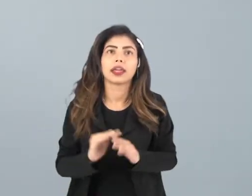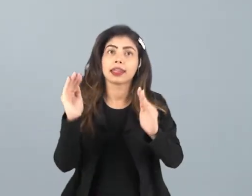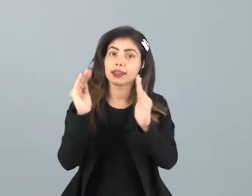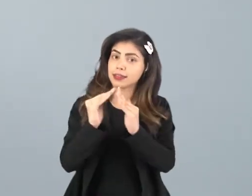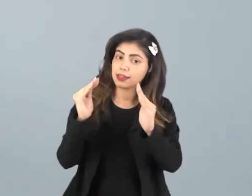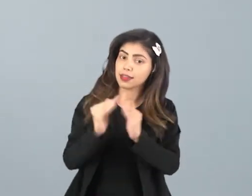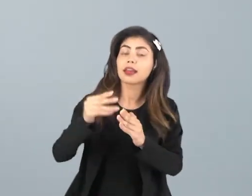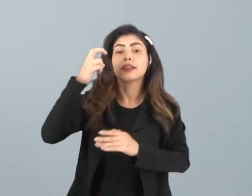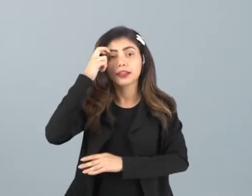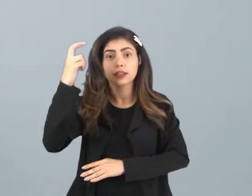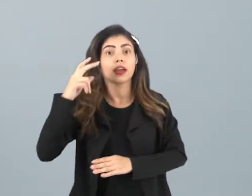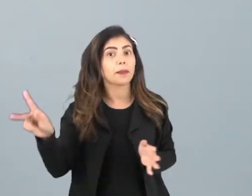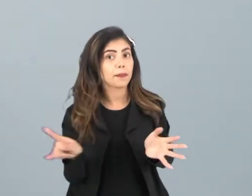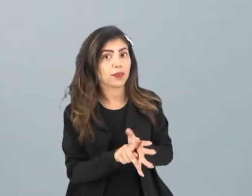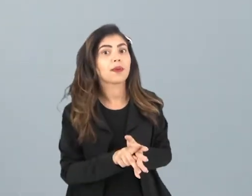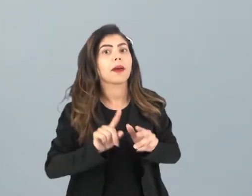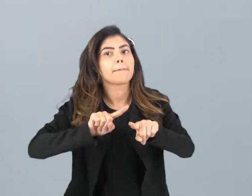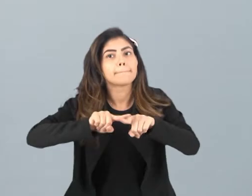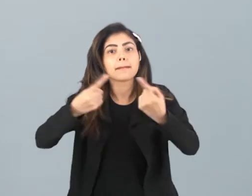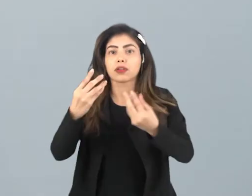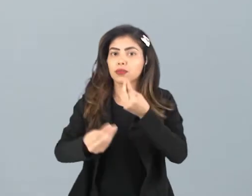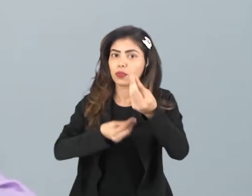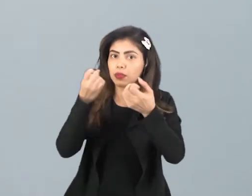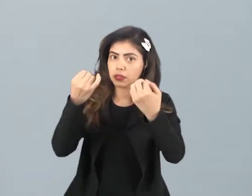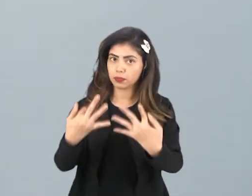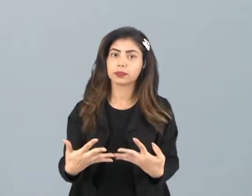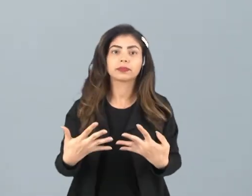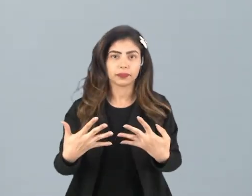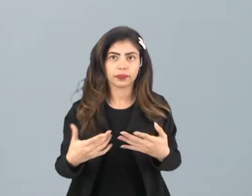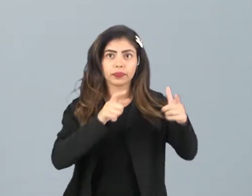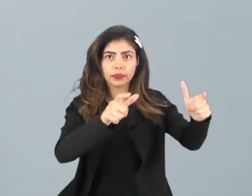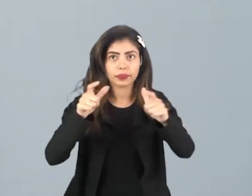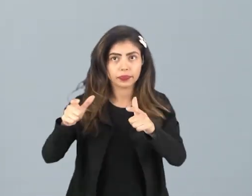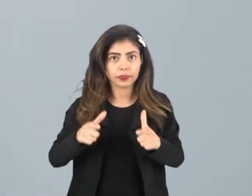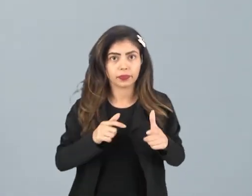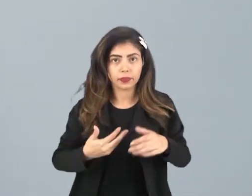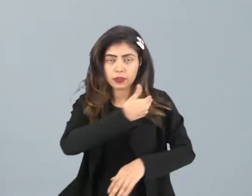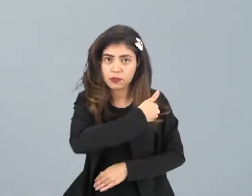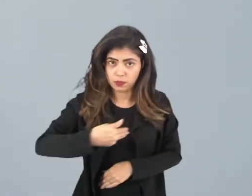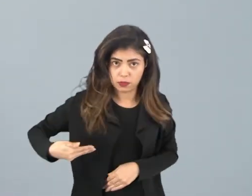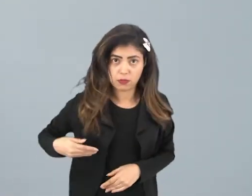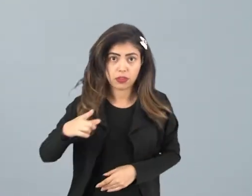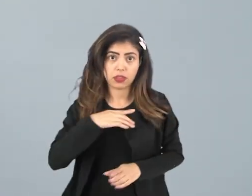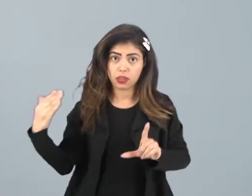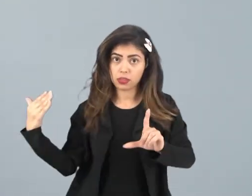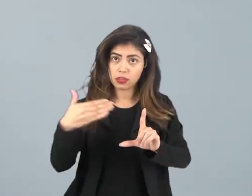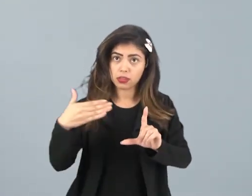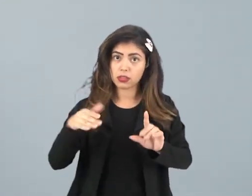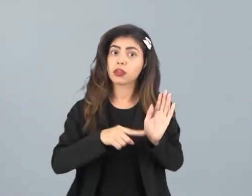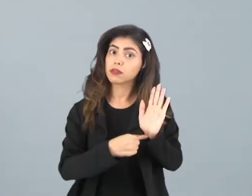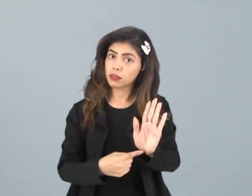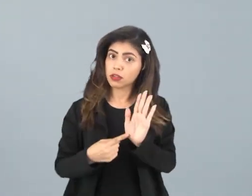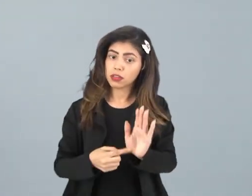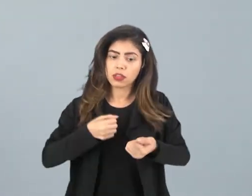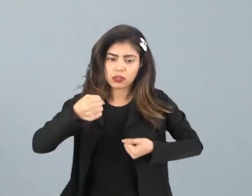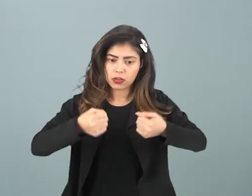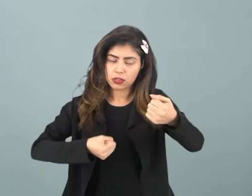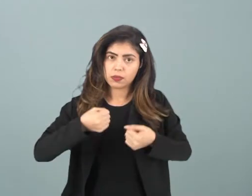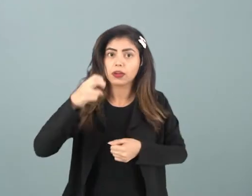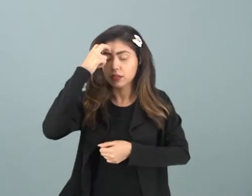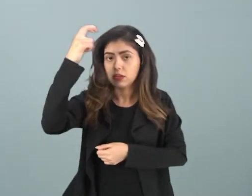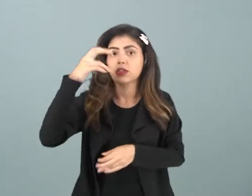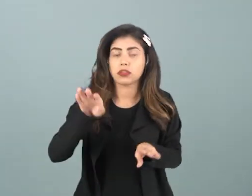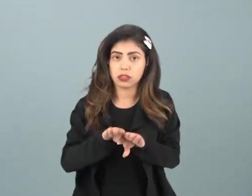casas inteligentes em si, mas como disse, os espaços públicos que as pessoas têm acesso a alguns tipos de transportes